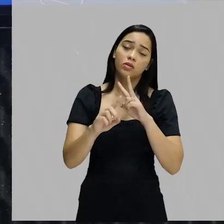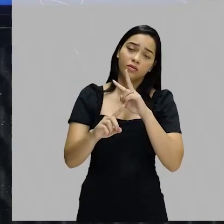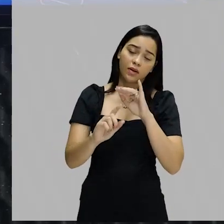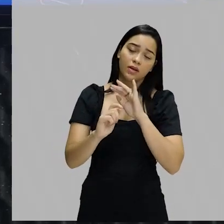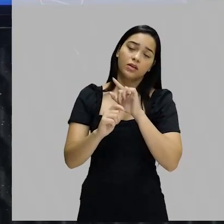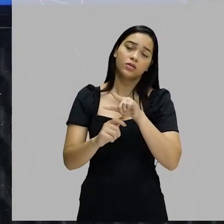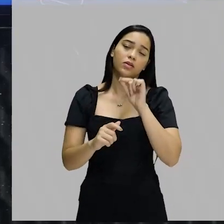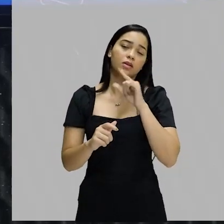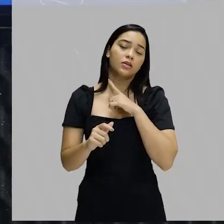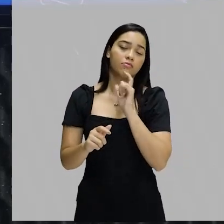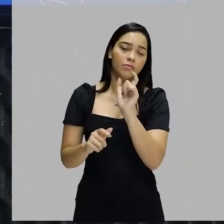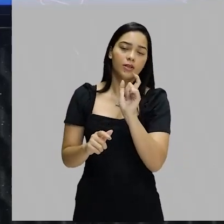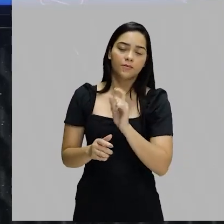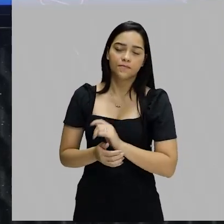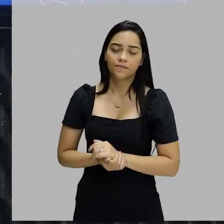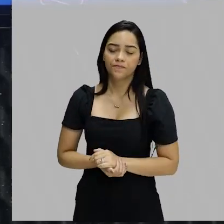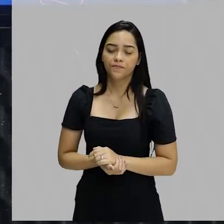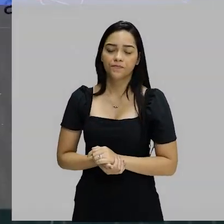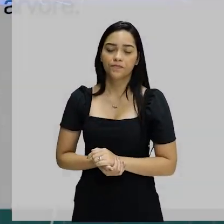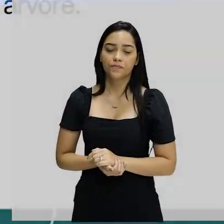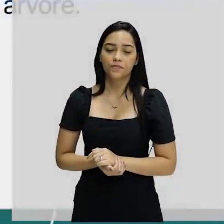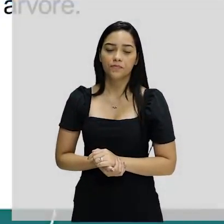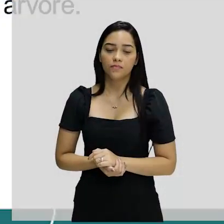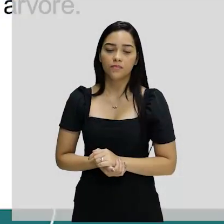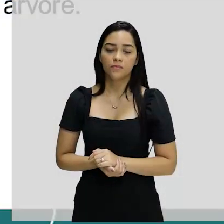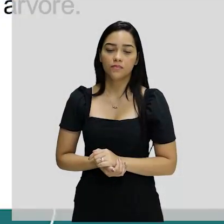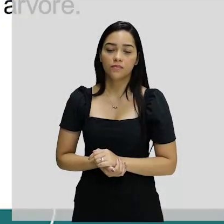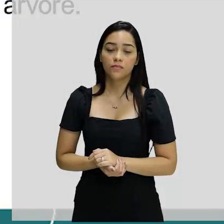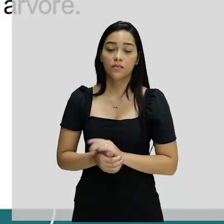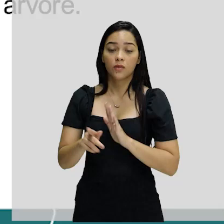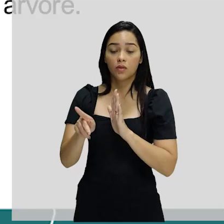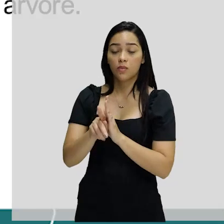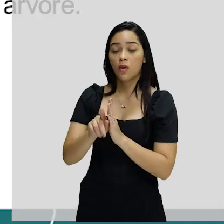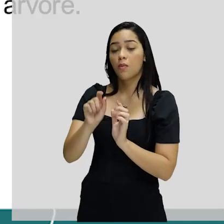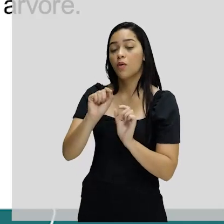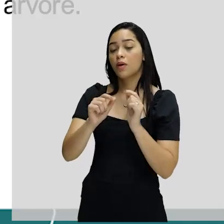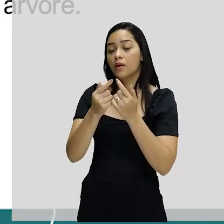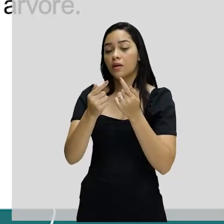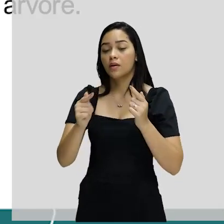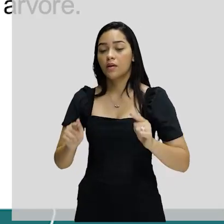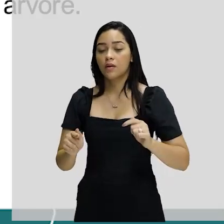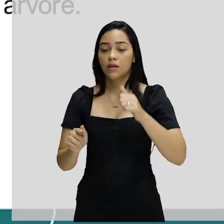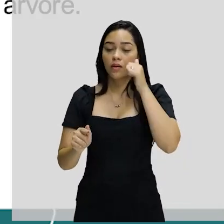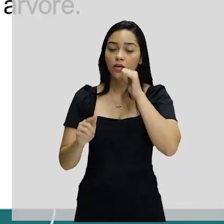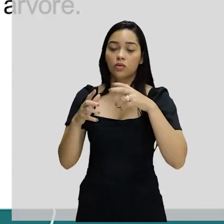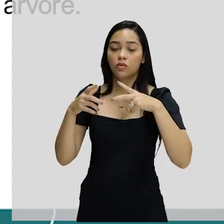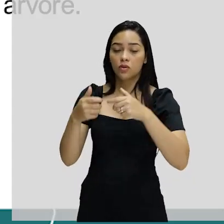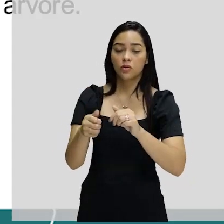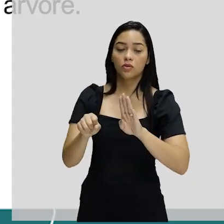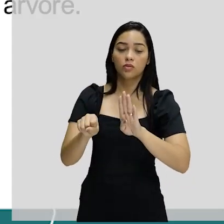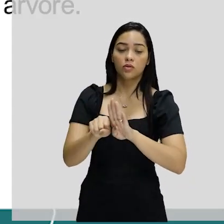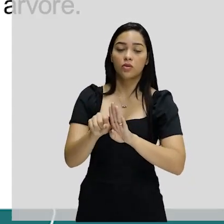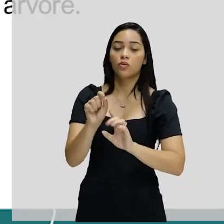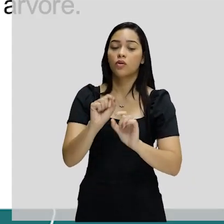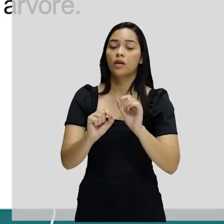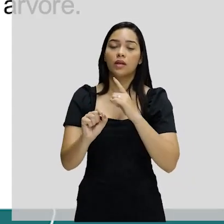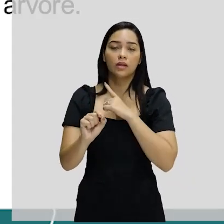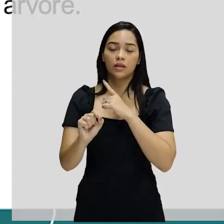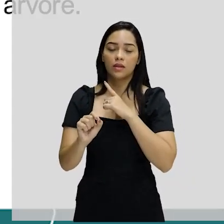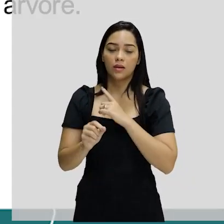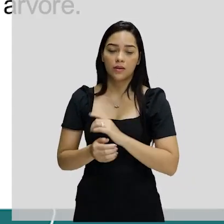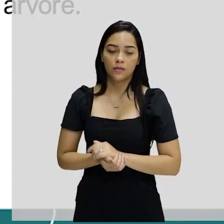aí essa palavra. Da mesma forma, pertencem ao gênero gramatical feminino todos os substantivos que